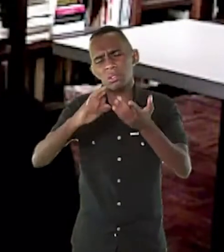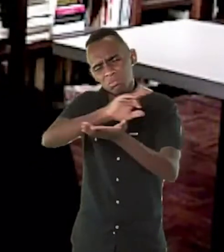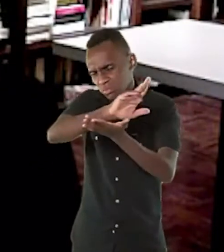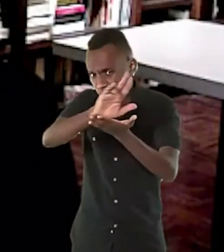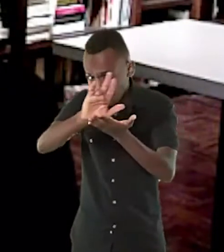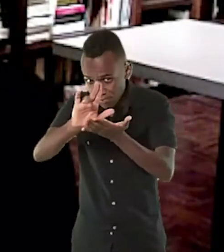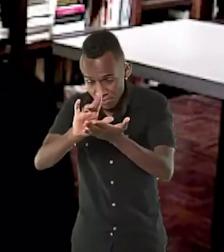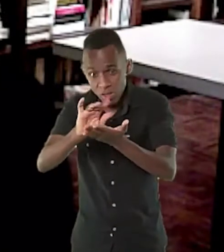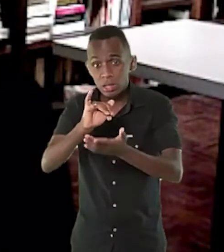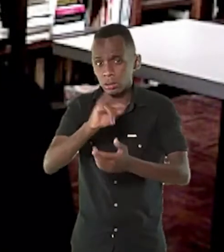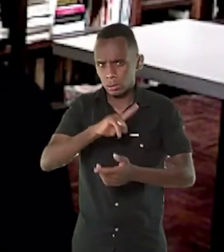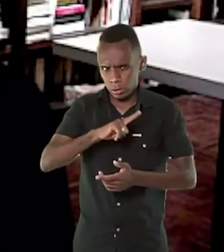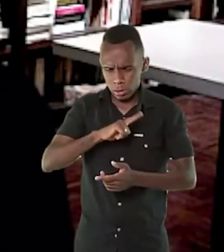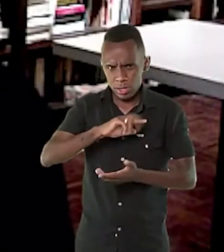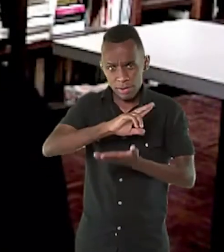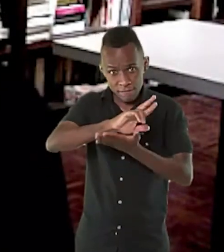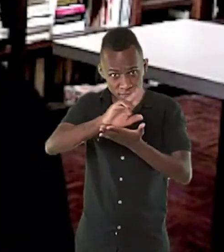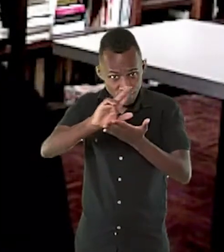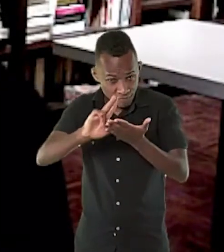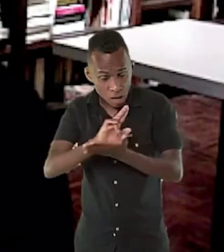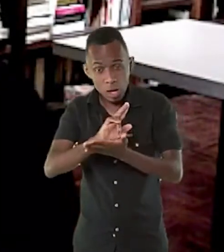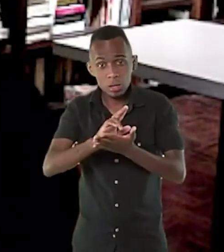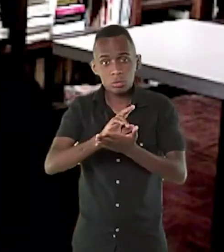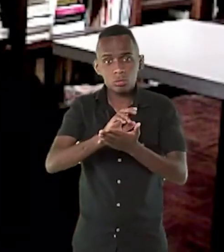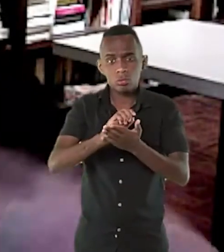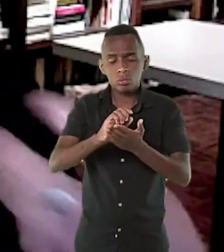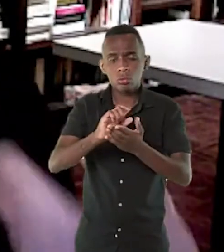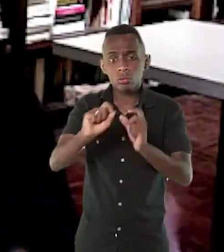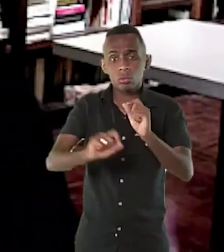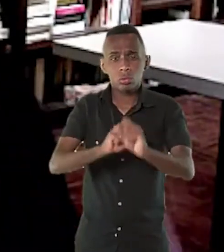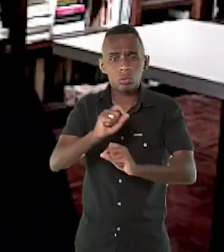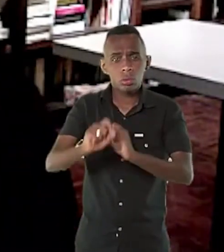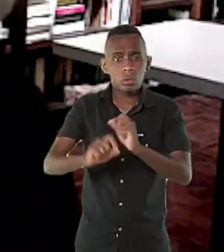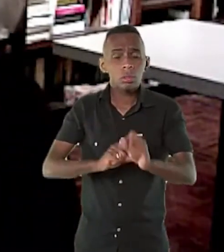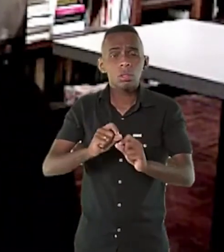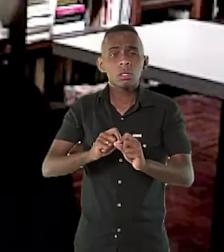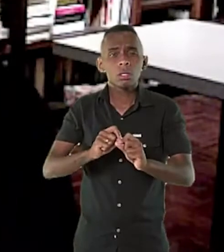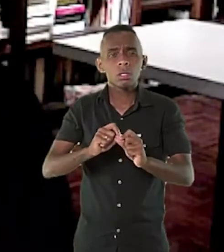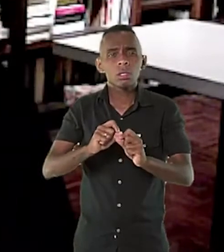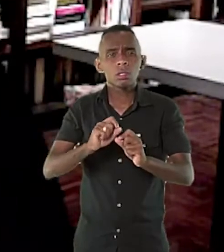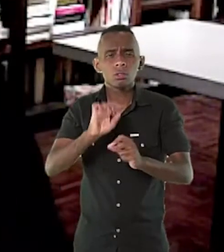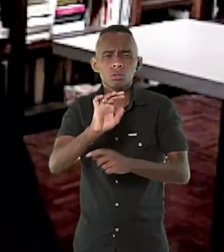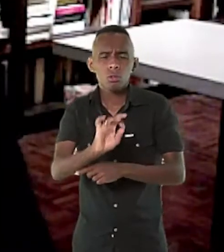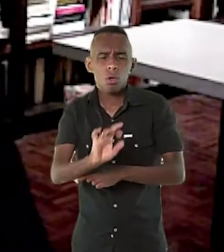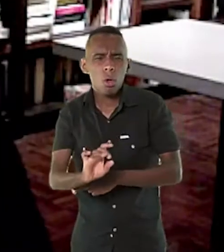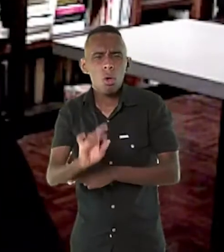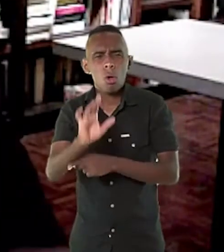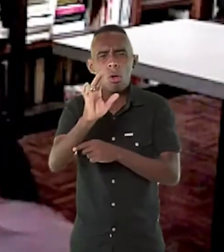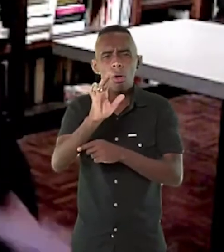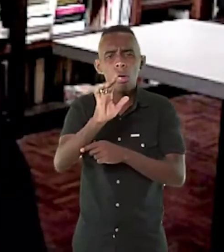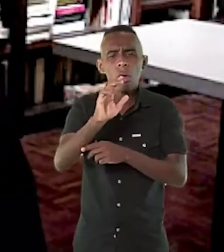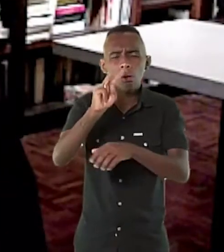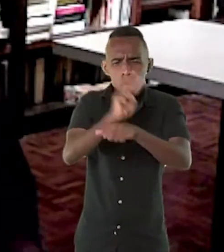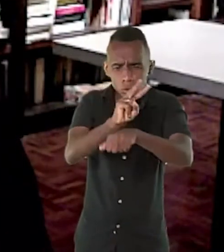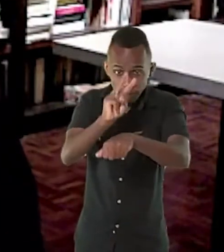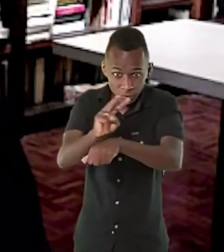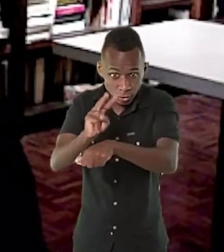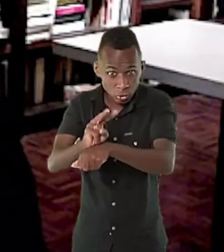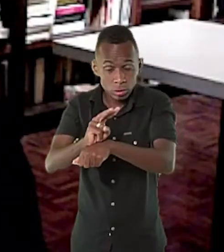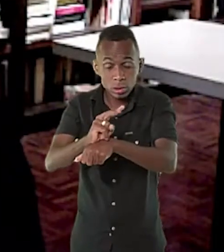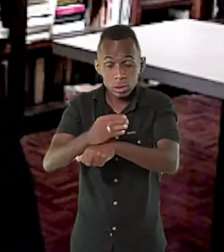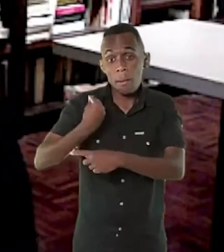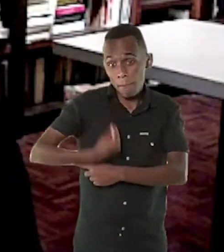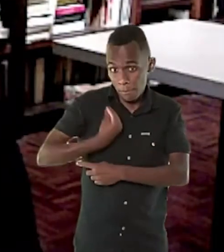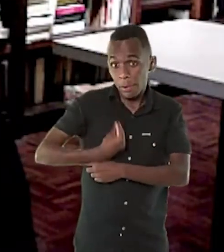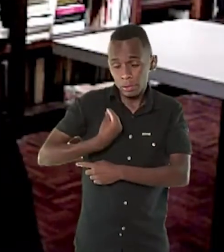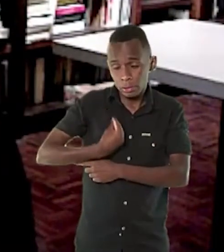vários exemplos que corroboram essa hipótese. É tão onipresente a vigilância no nosso